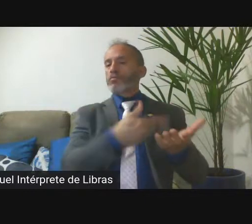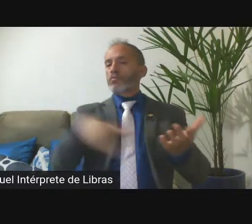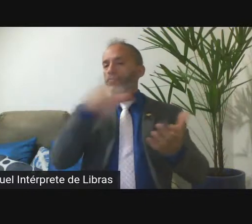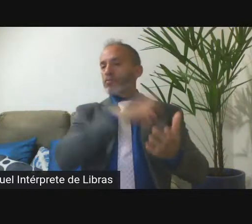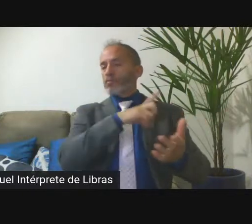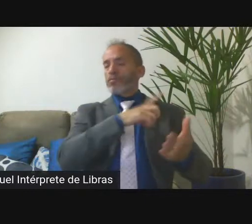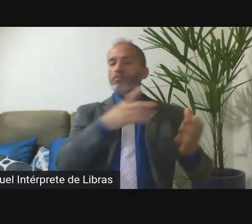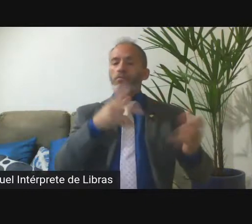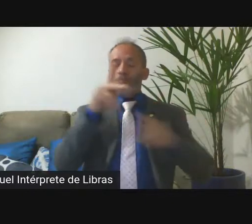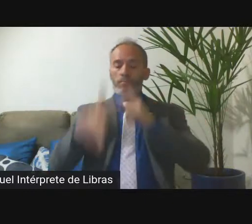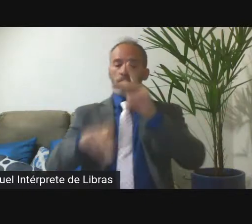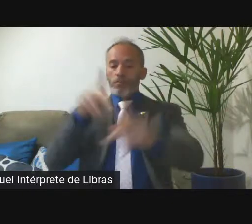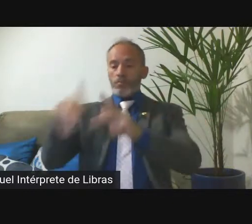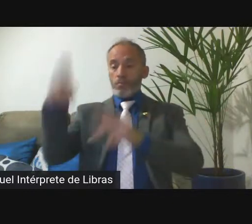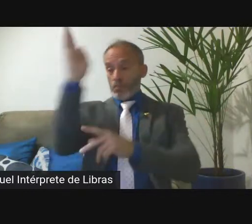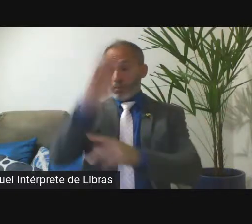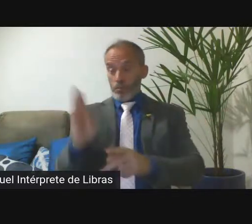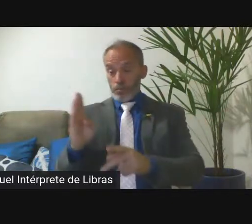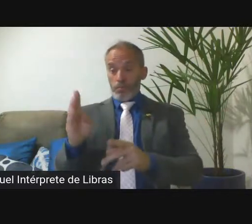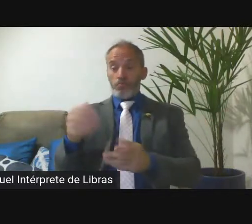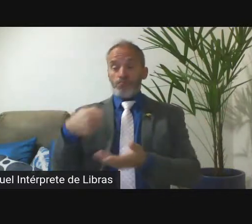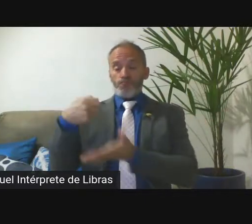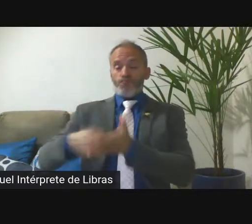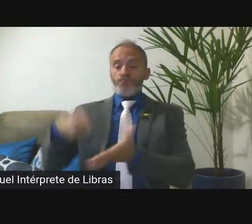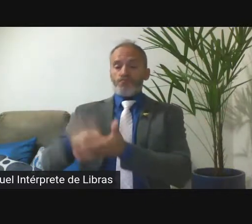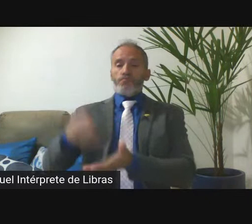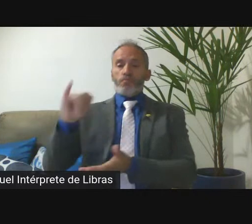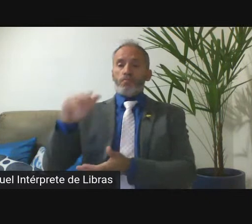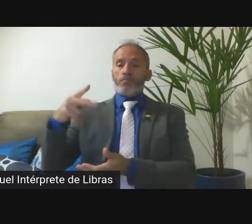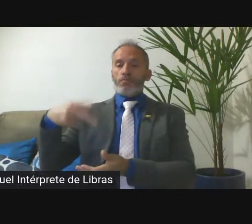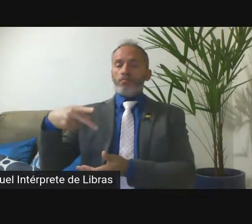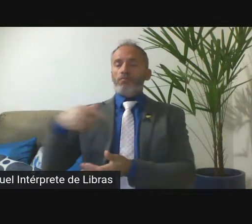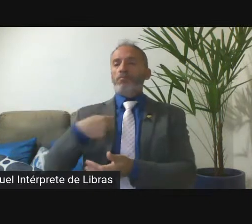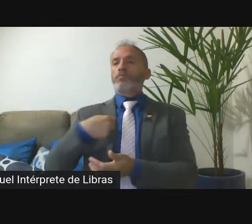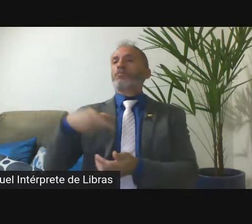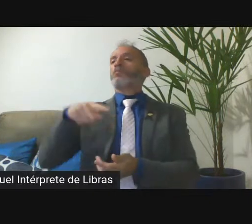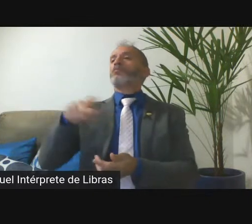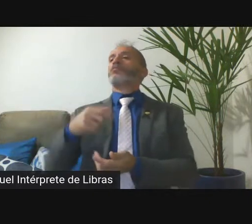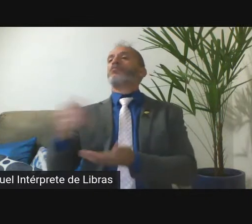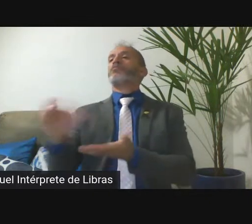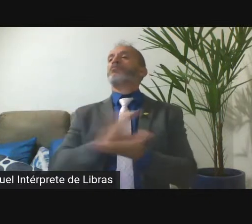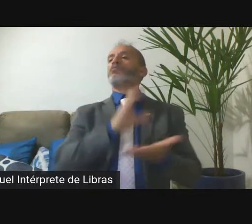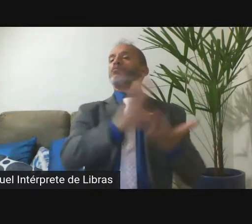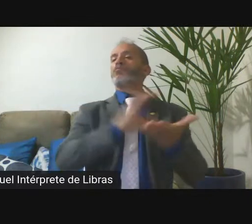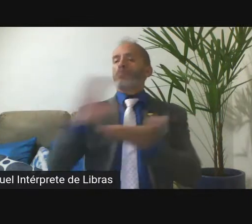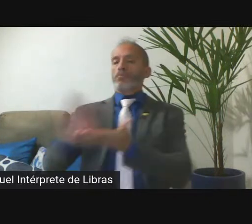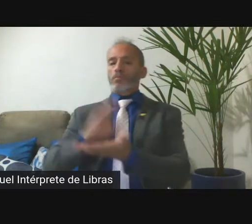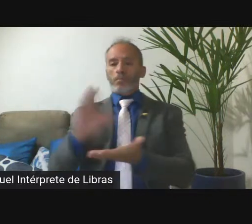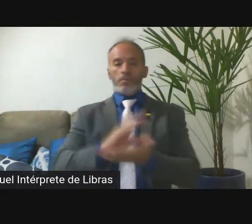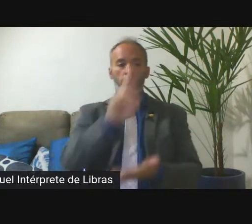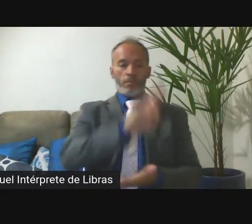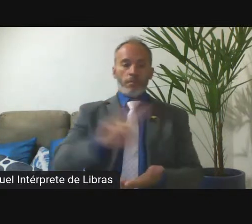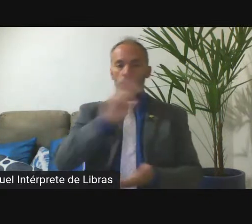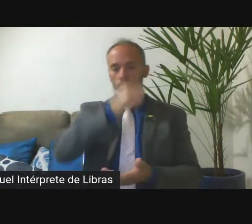o povo brasileiro, que com pagamento de impostos financiam as universidades públicas.